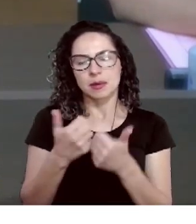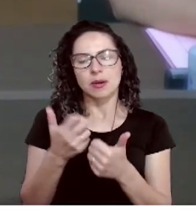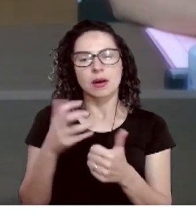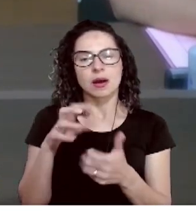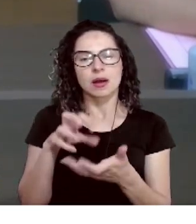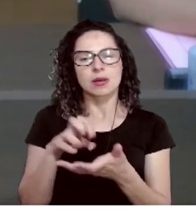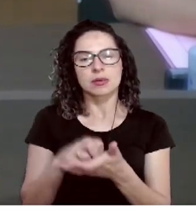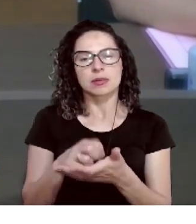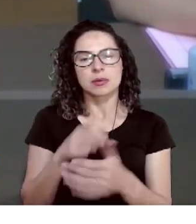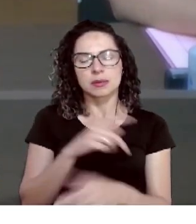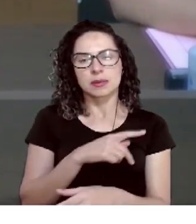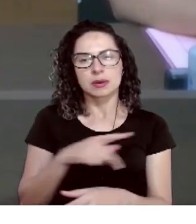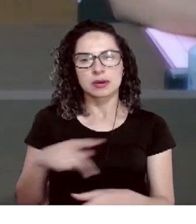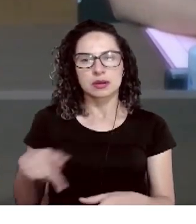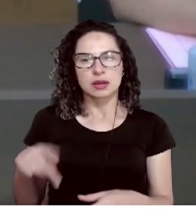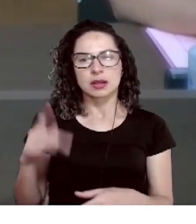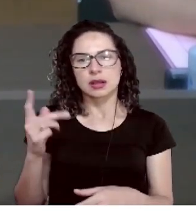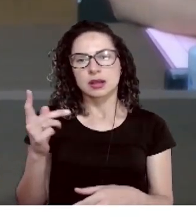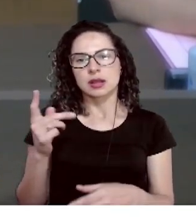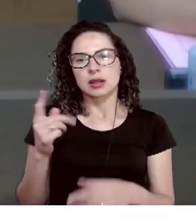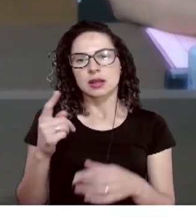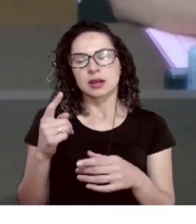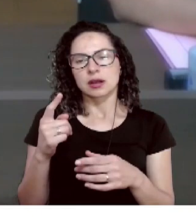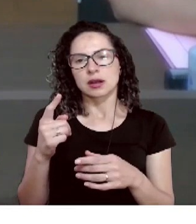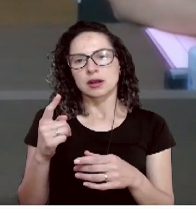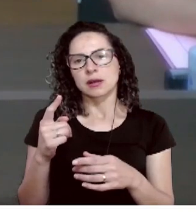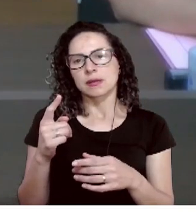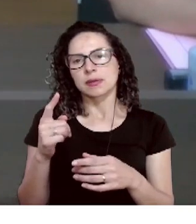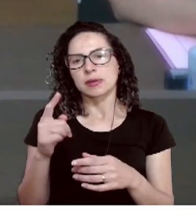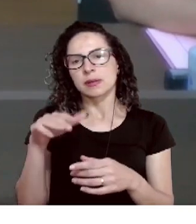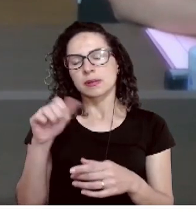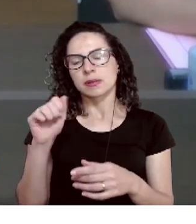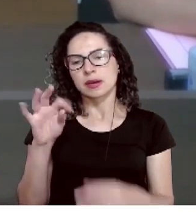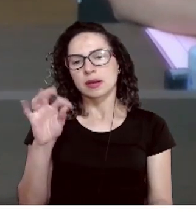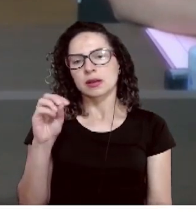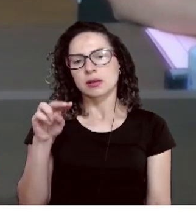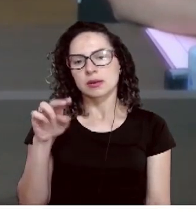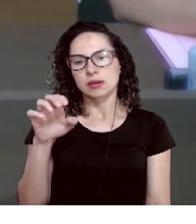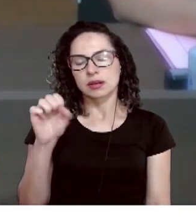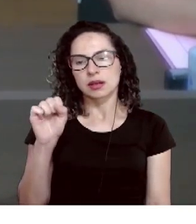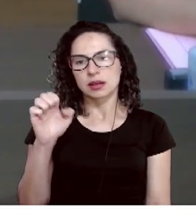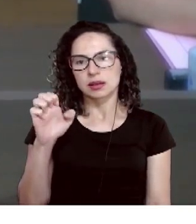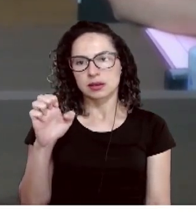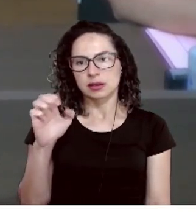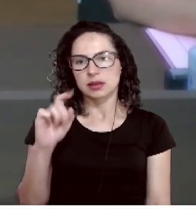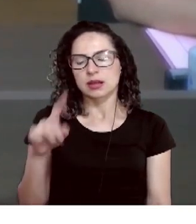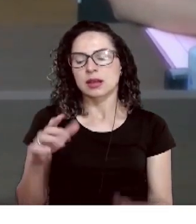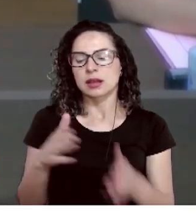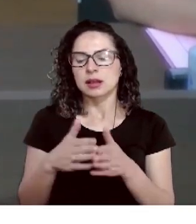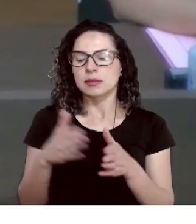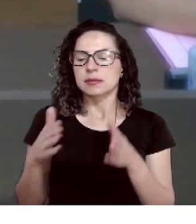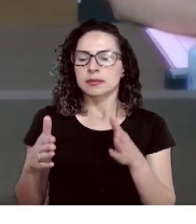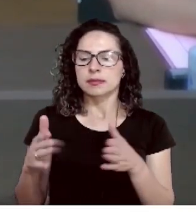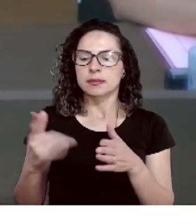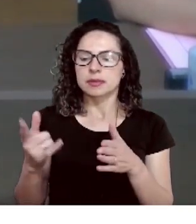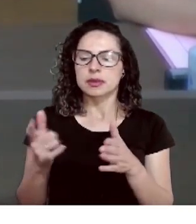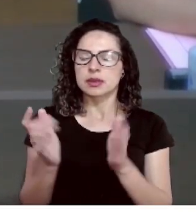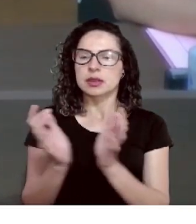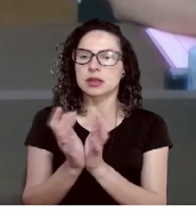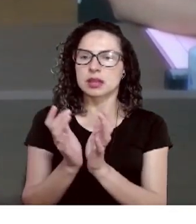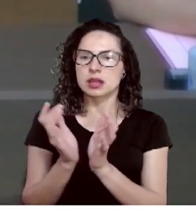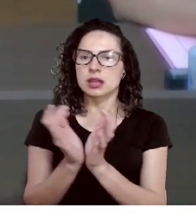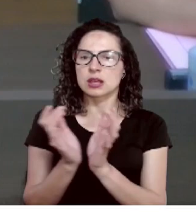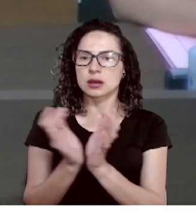Esportiva Matonense por esses anos. Época em que o time se consagrou campeão